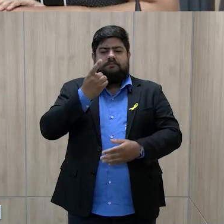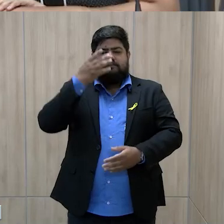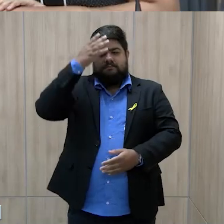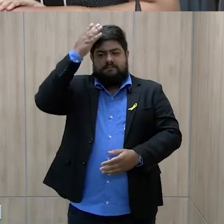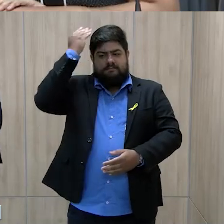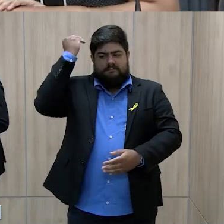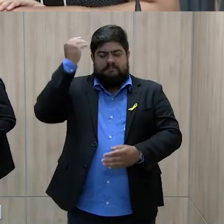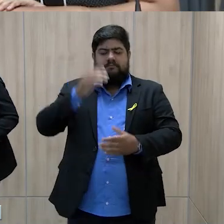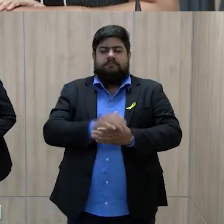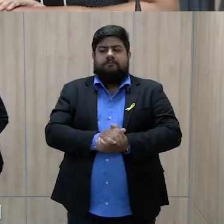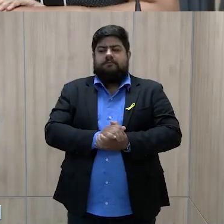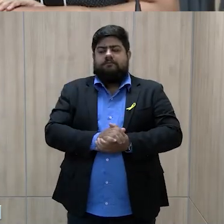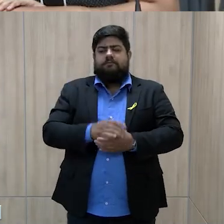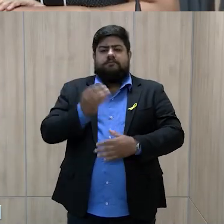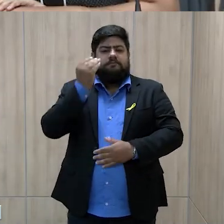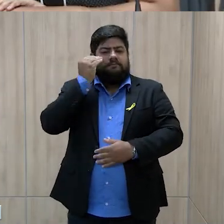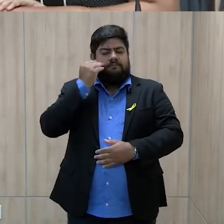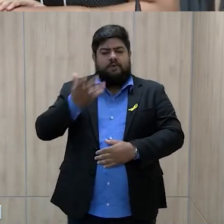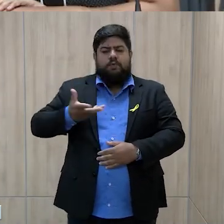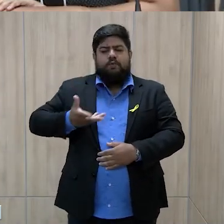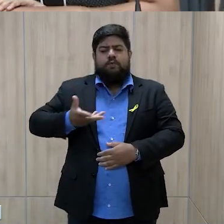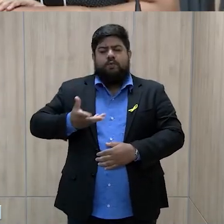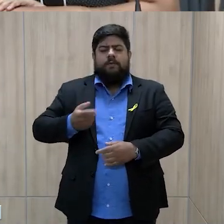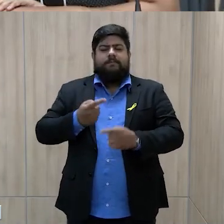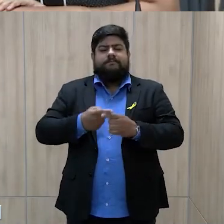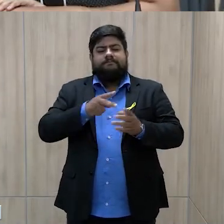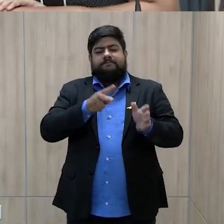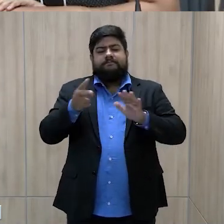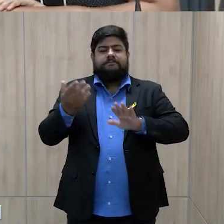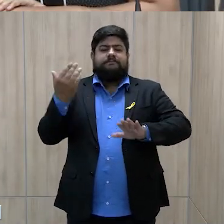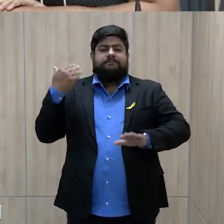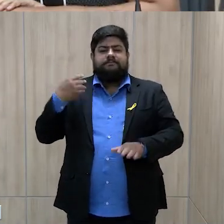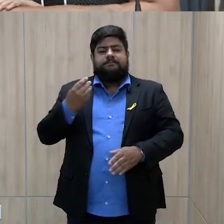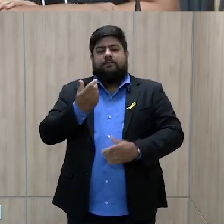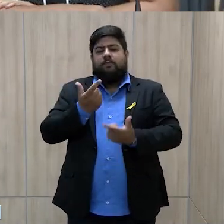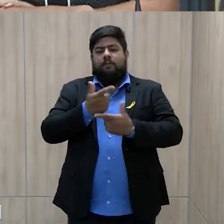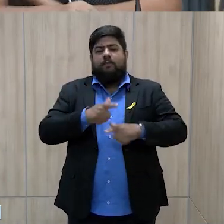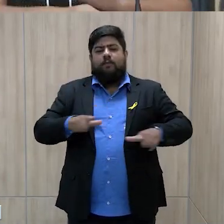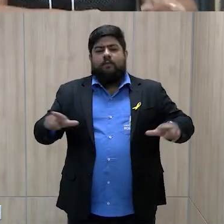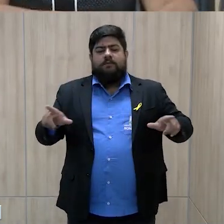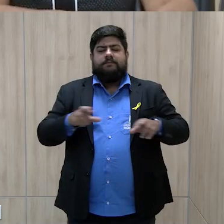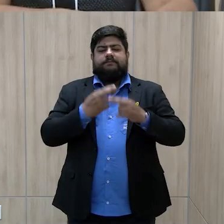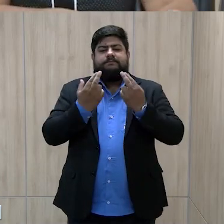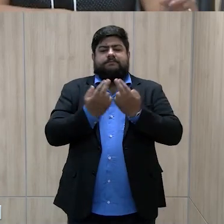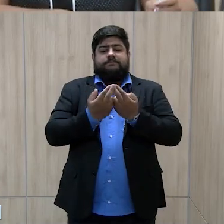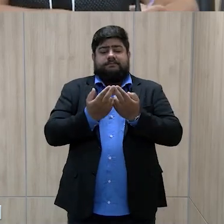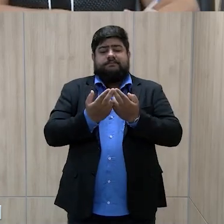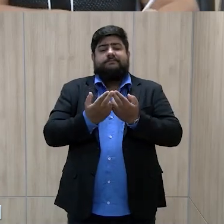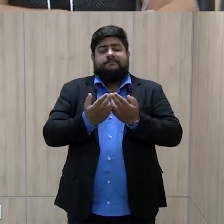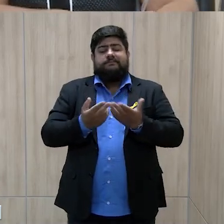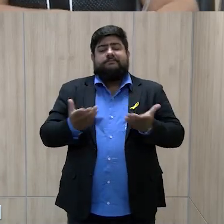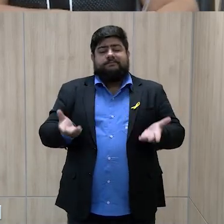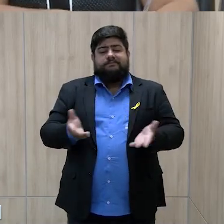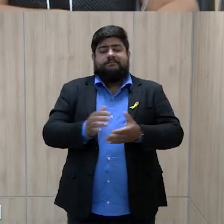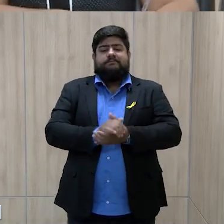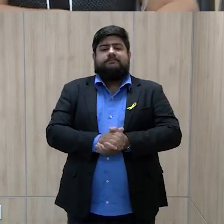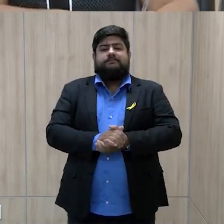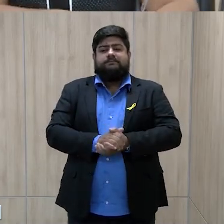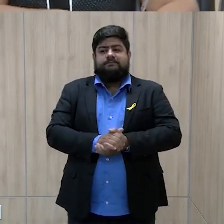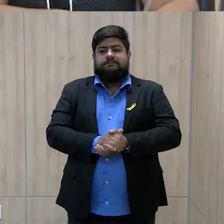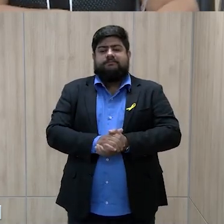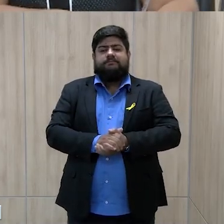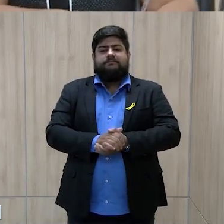Rodrigo nós tentamos dar a celeridade porque na semana passada nós não tivemos reunião isso